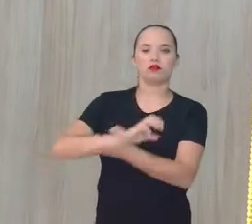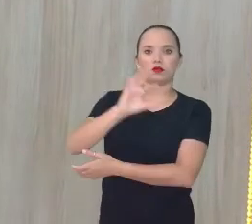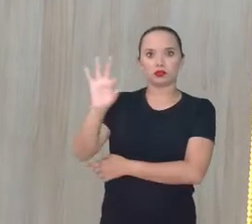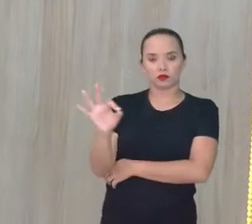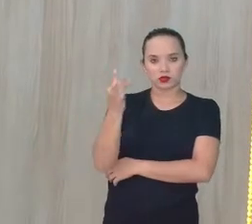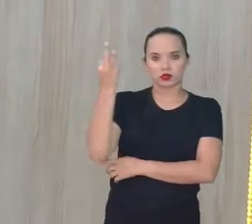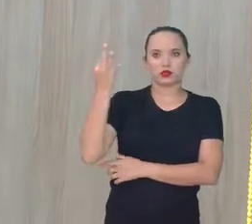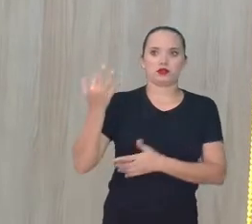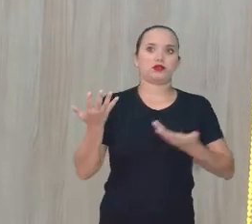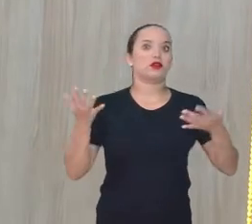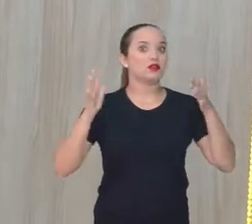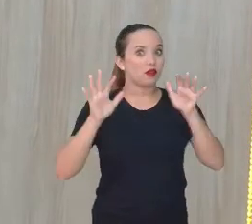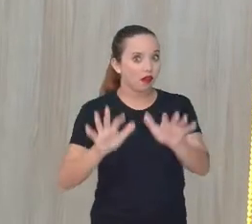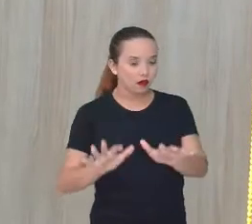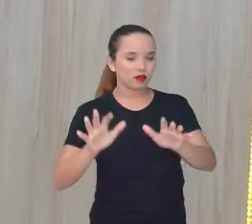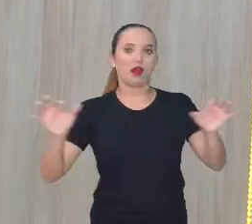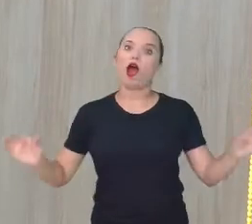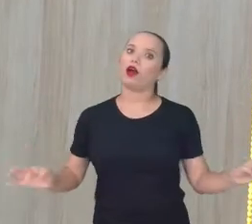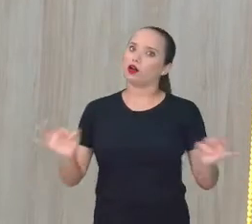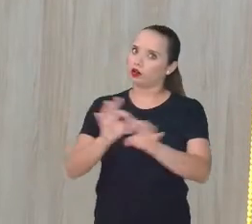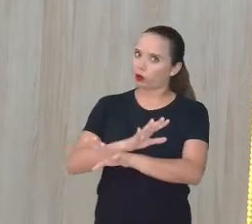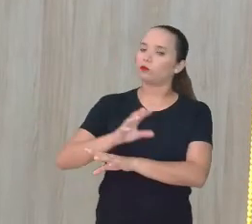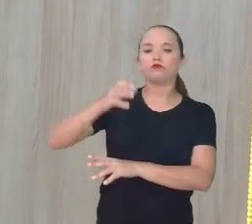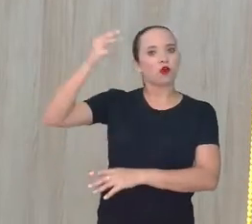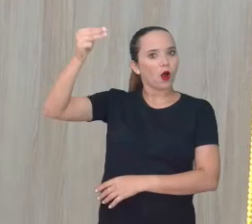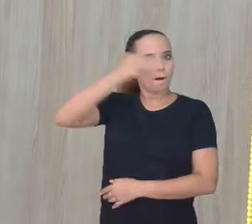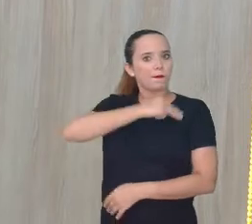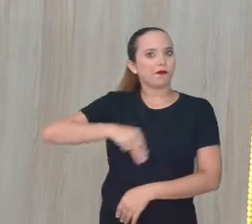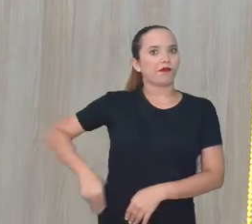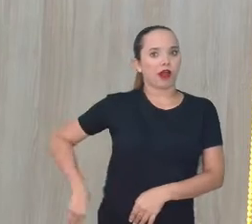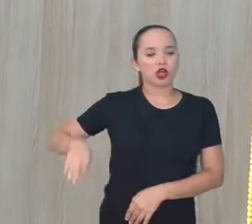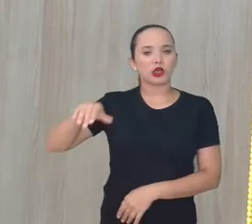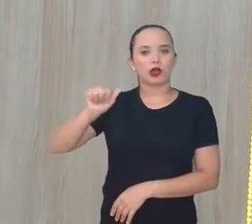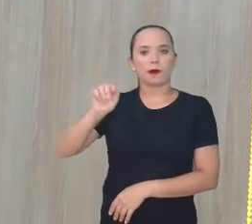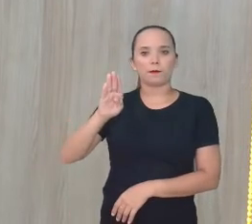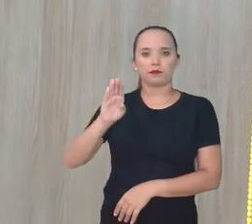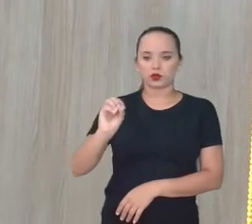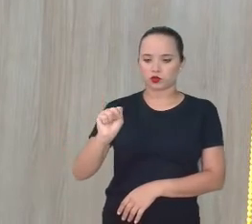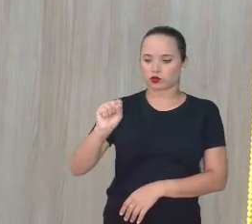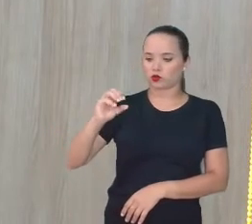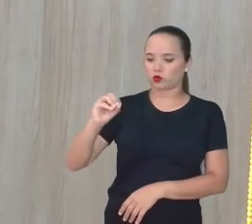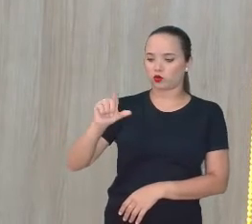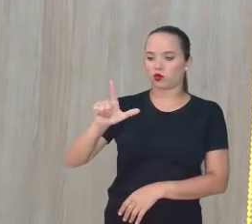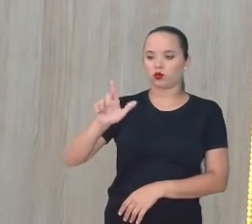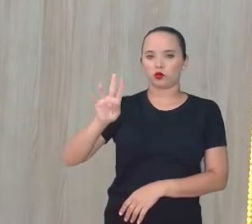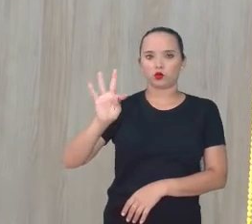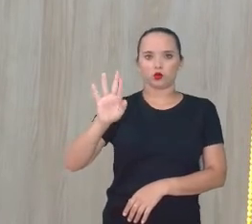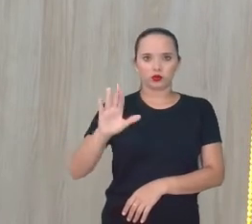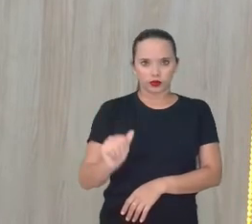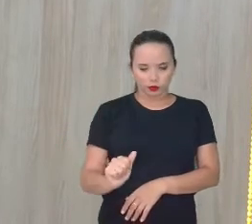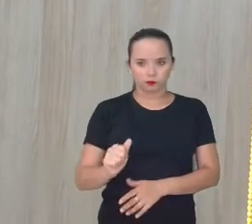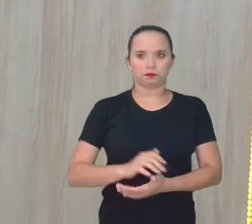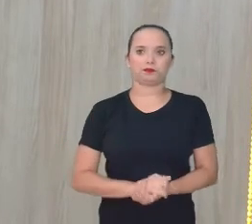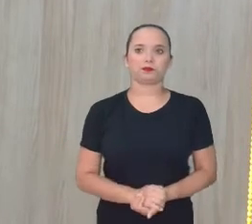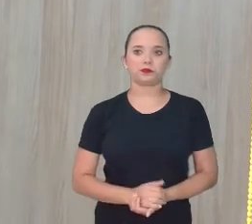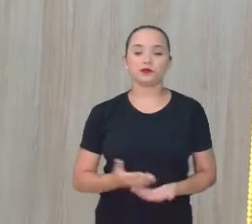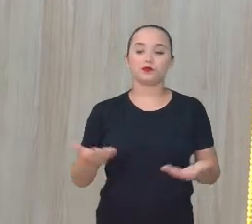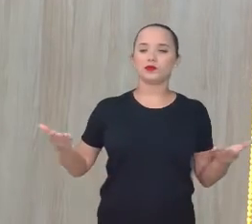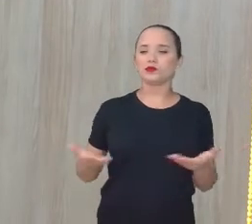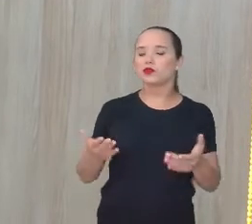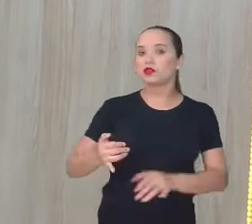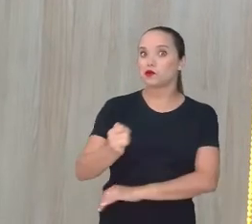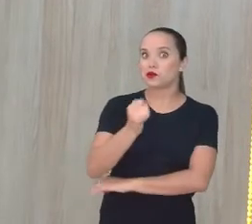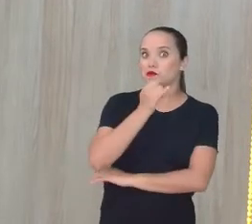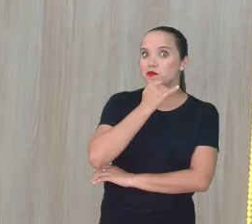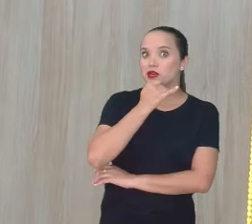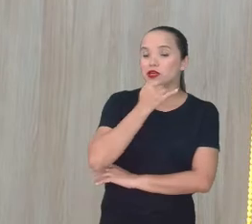poderia fim à monarquia absoluta, né, ou absolutista na França. Por fim, vamos citar o exemplo da